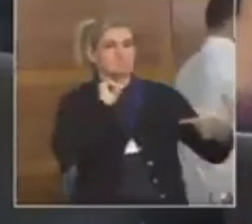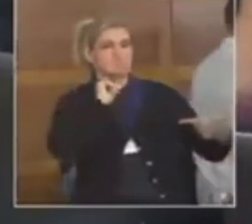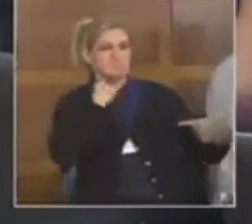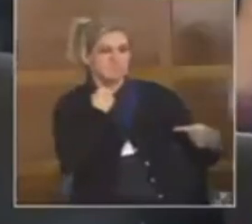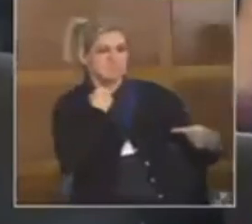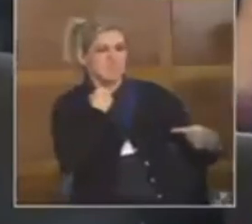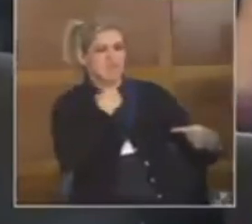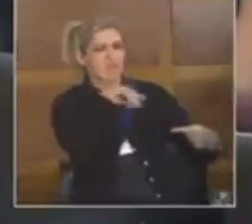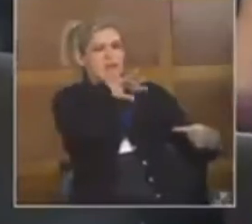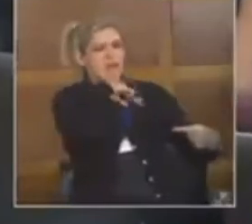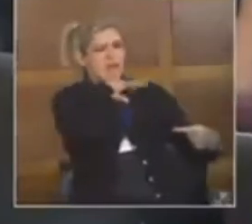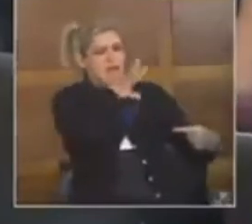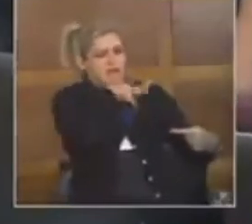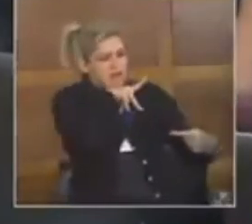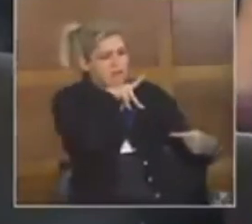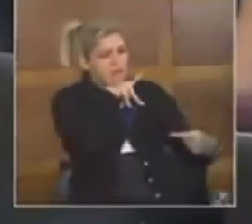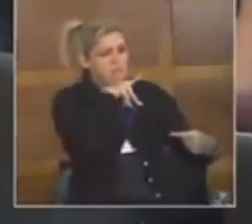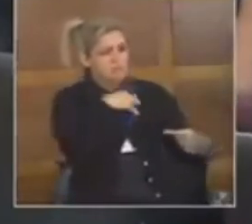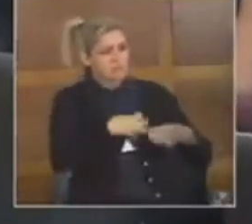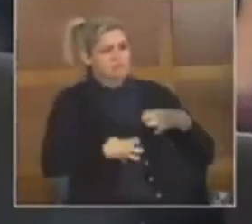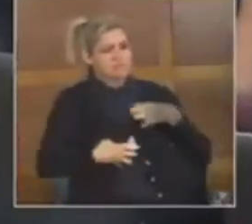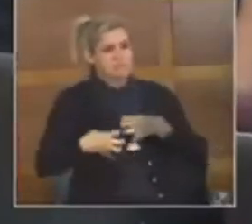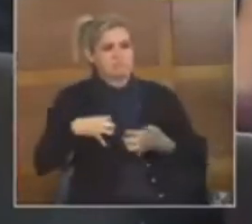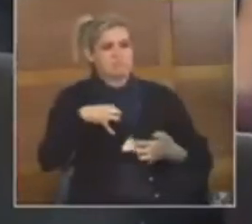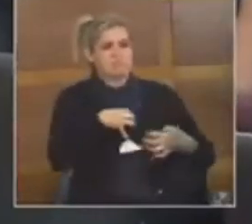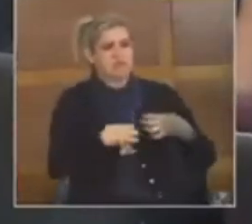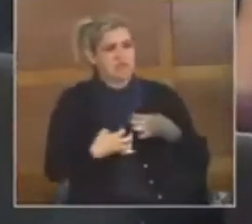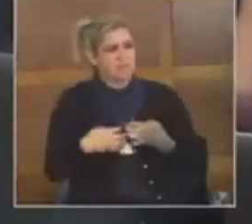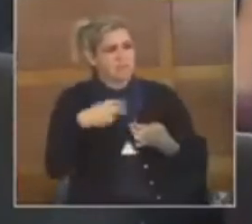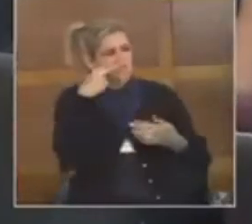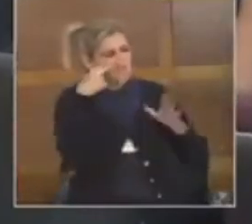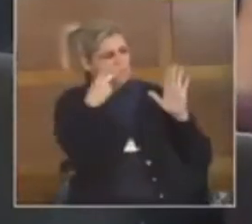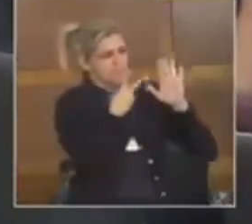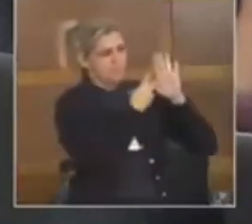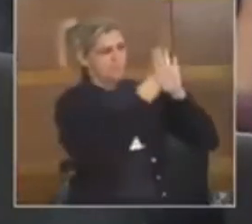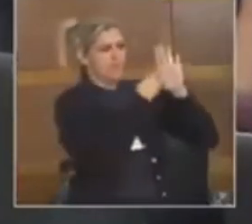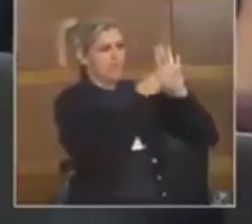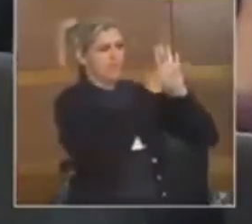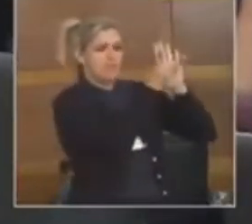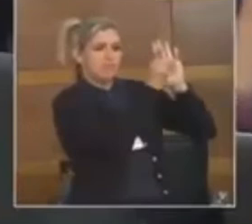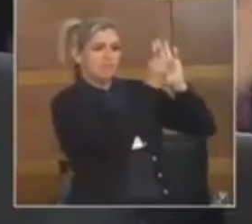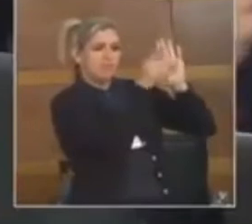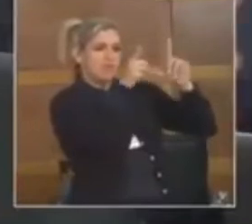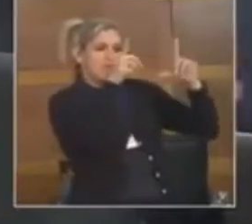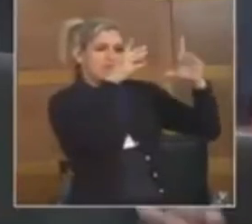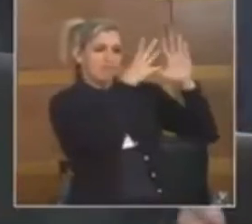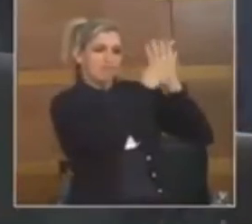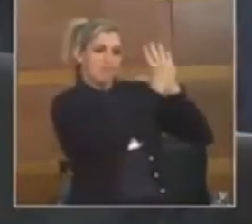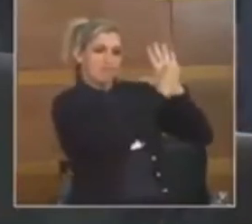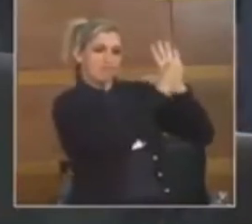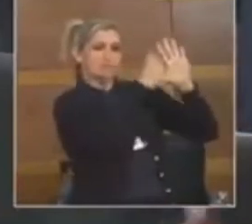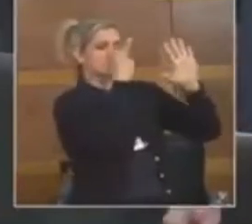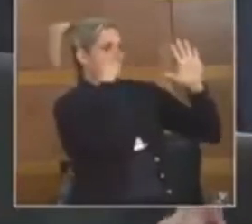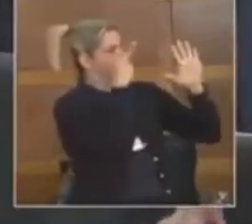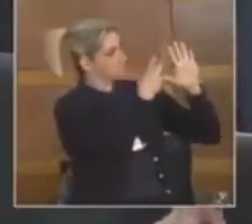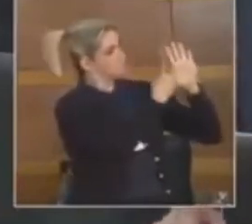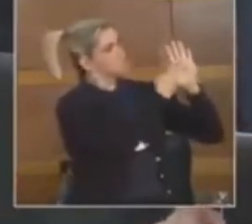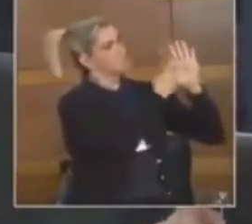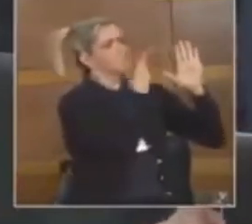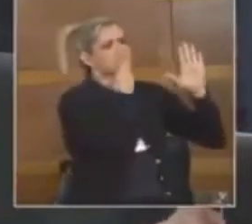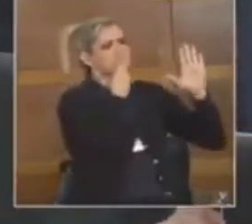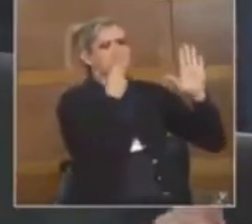que deixa a gente com raiva porque você ver sua foto lá na rede social o cara falando um bocado de baboseira